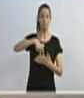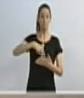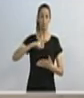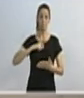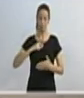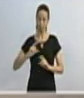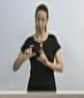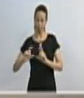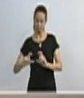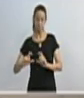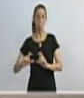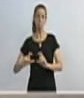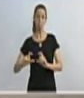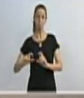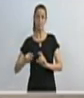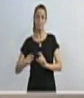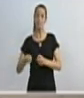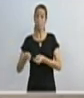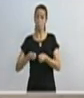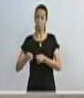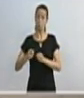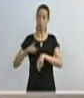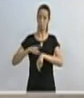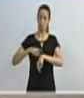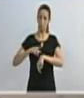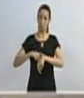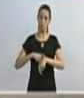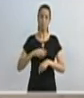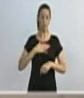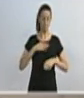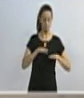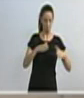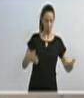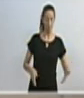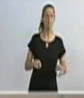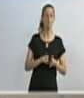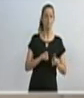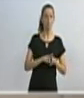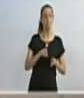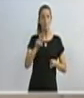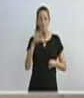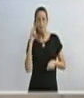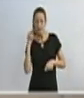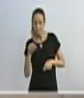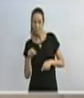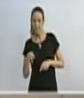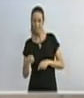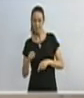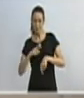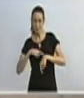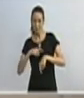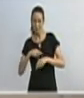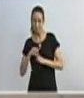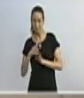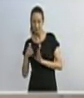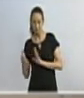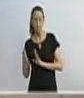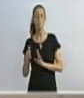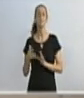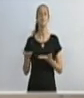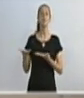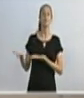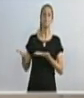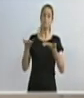um monitor que controla o tempo, bem como aqui também vocês vão poder estar vendo. Então, nesse primeiro momento, eu vou